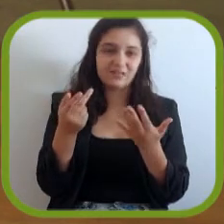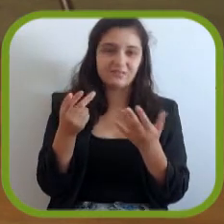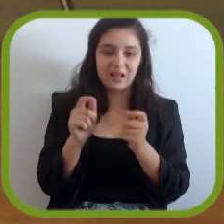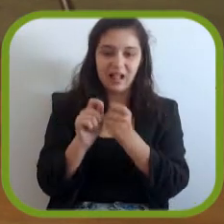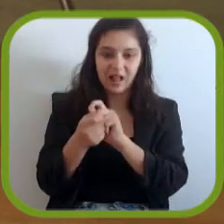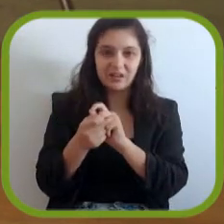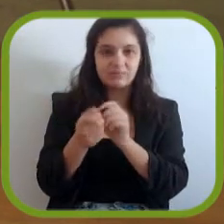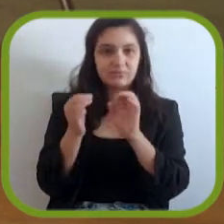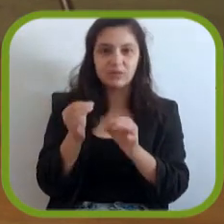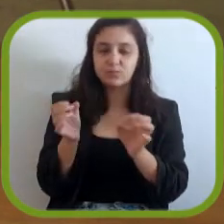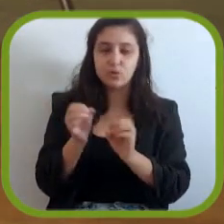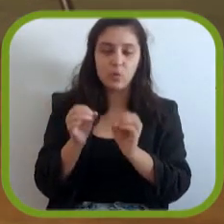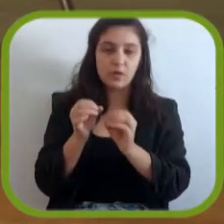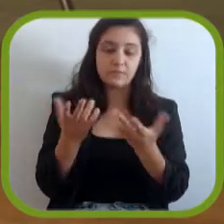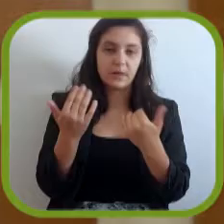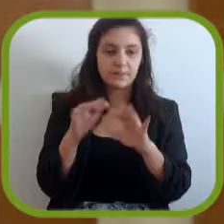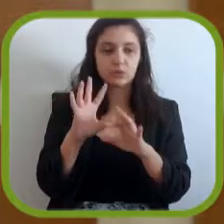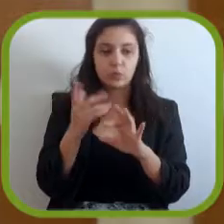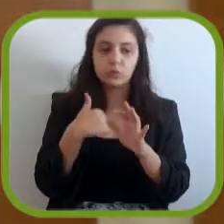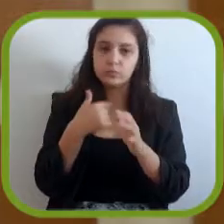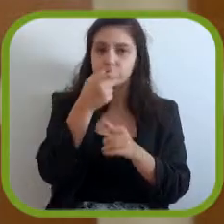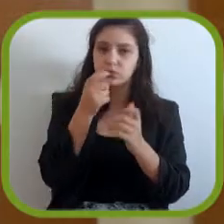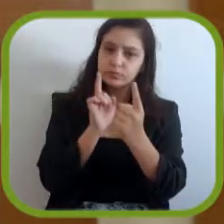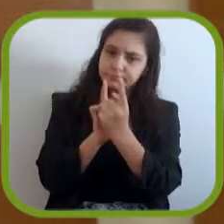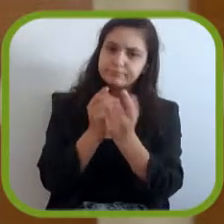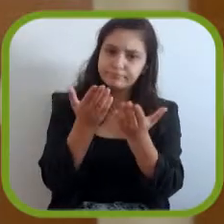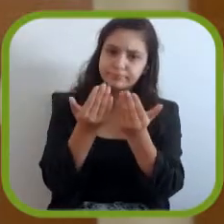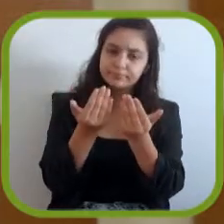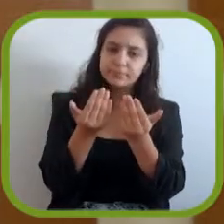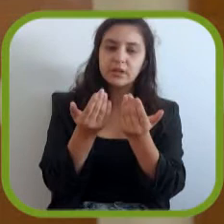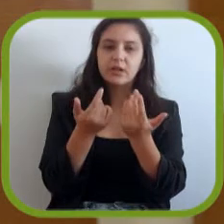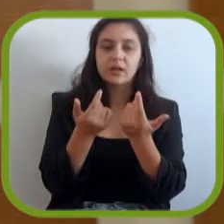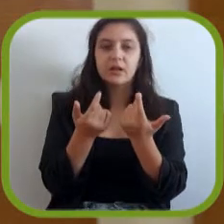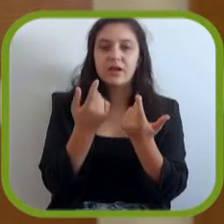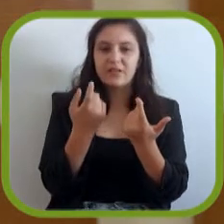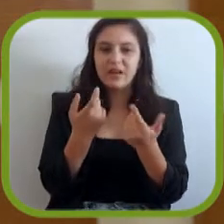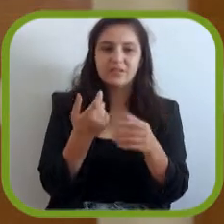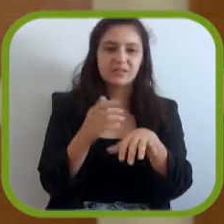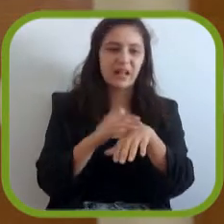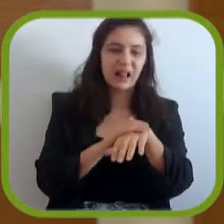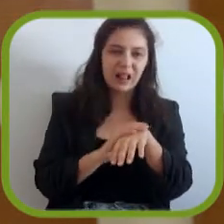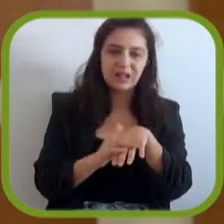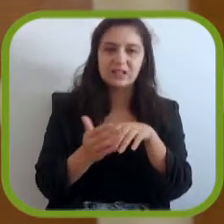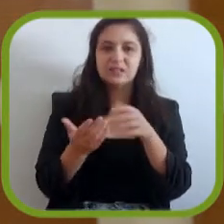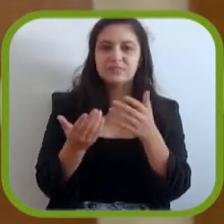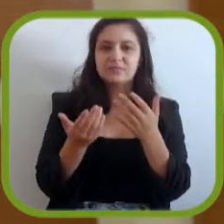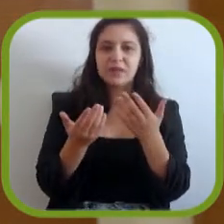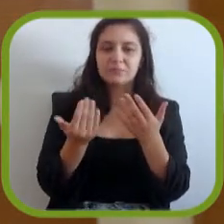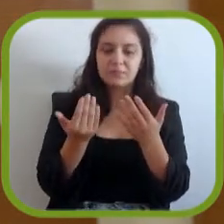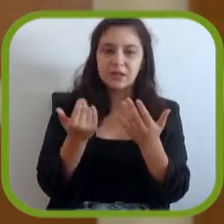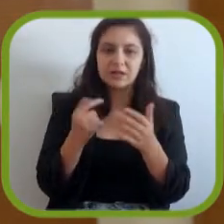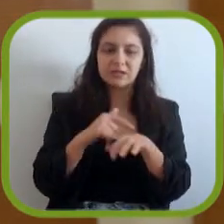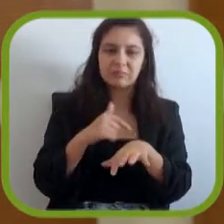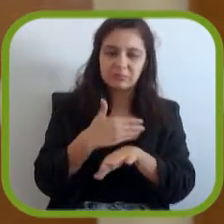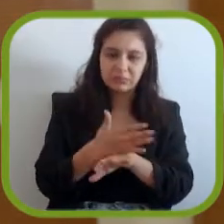tem vivido mudanças significativas. Mas quando eu vou ouvindo as pessoas, as faltas, as carências, as